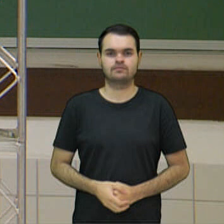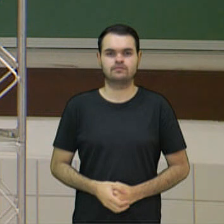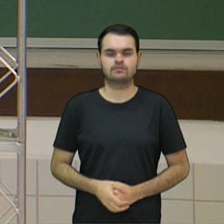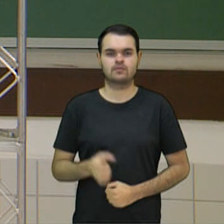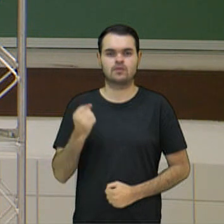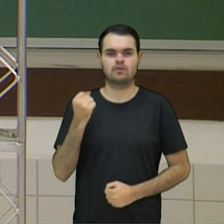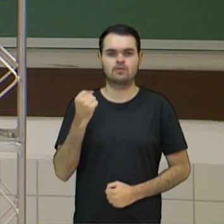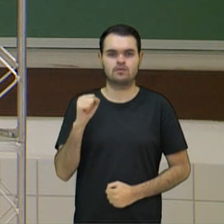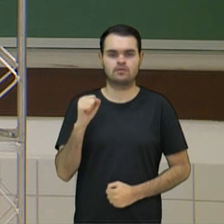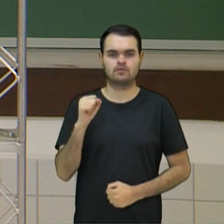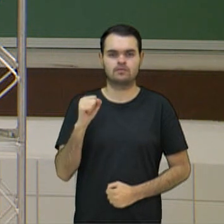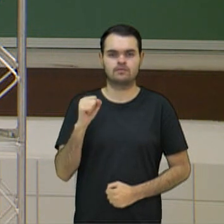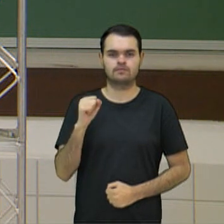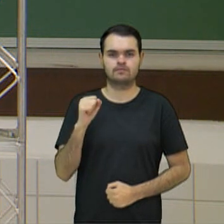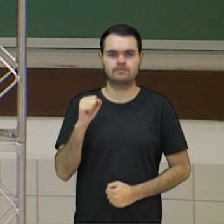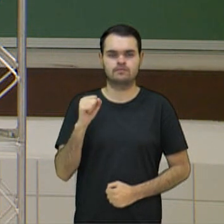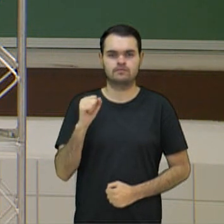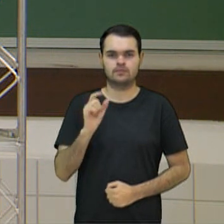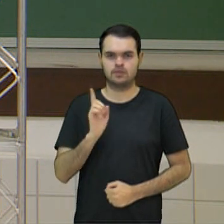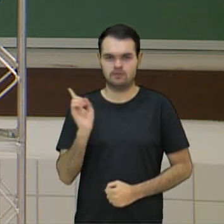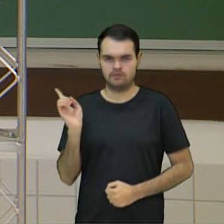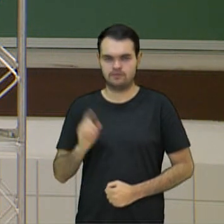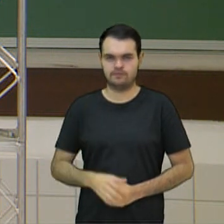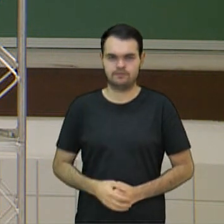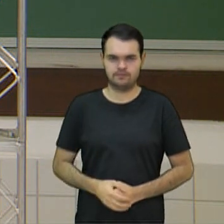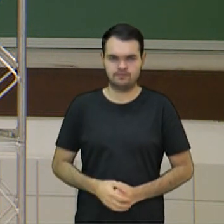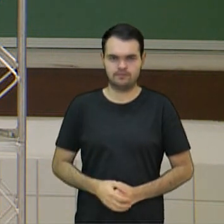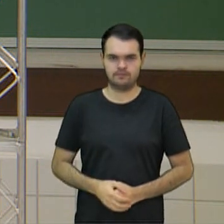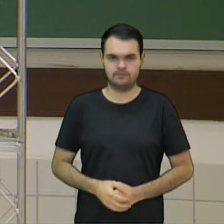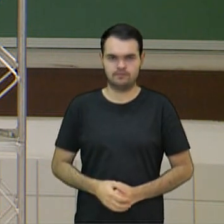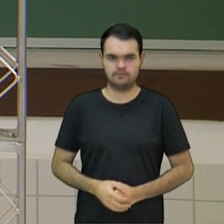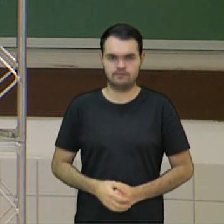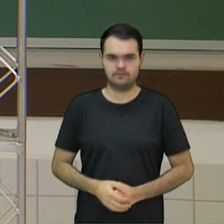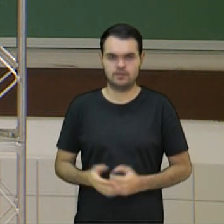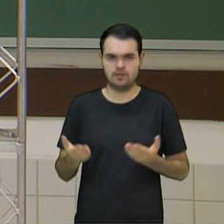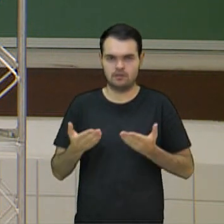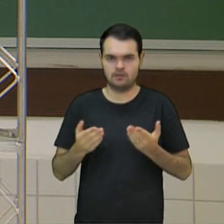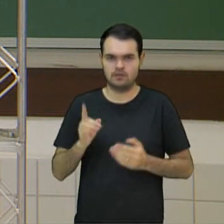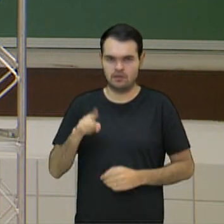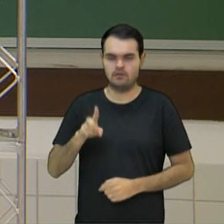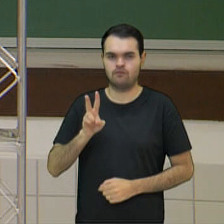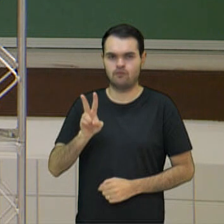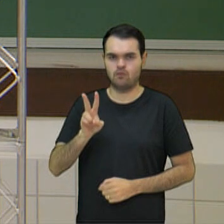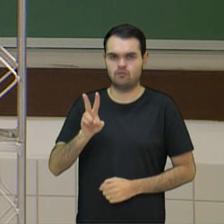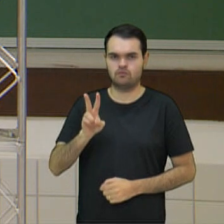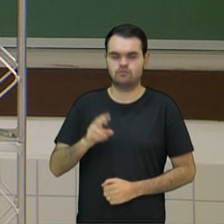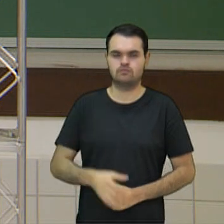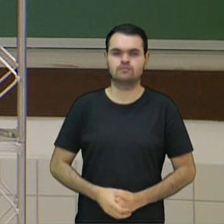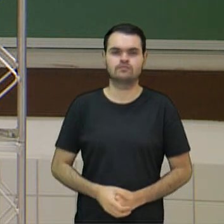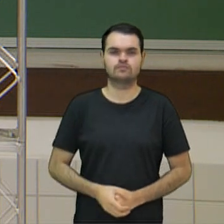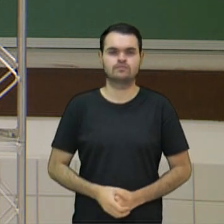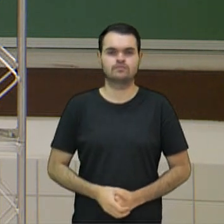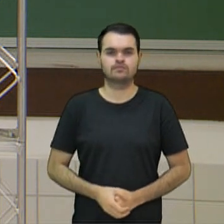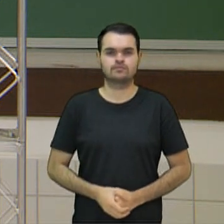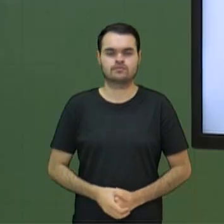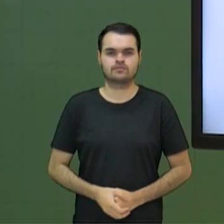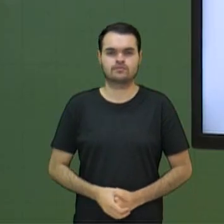8, no caso agora é o volts, né? 8 volts.